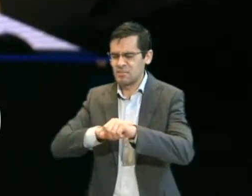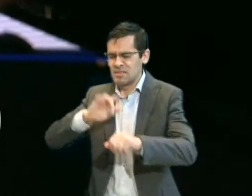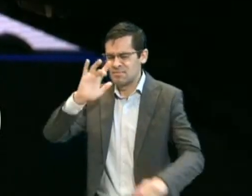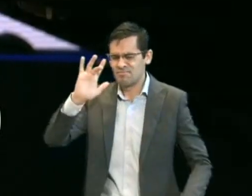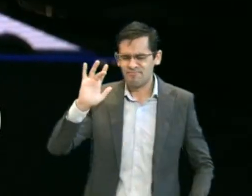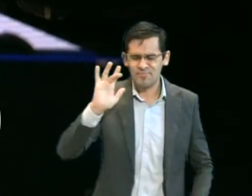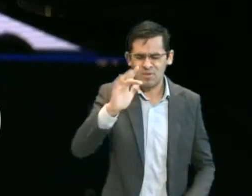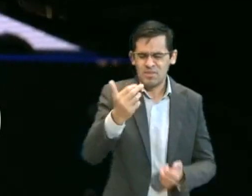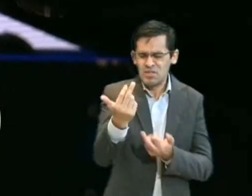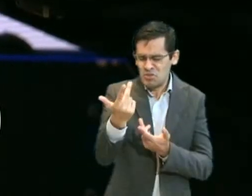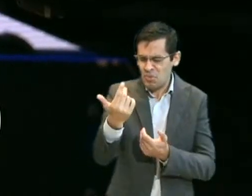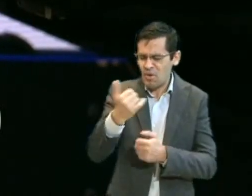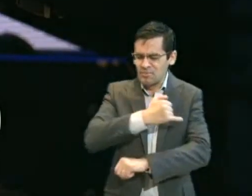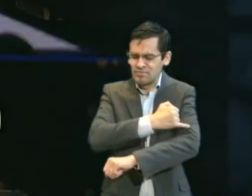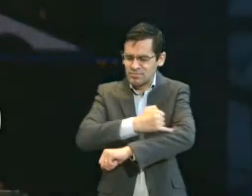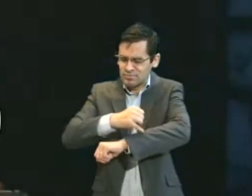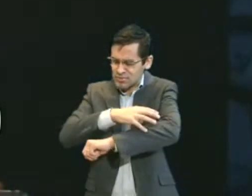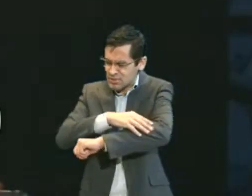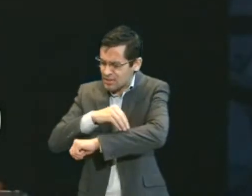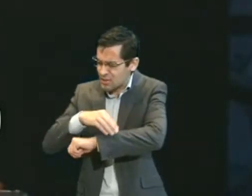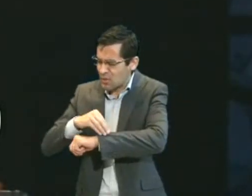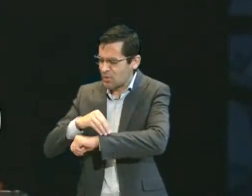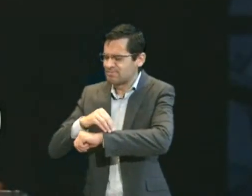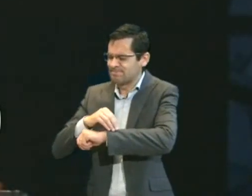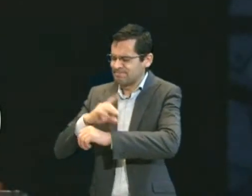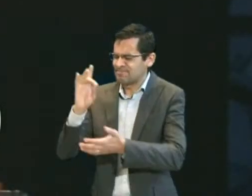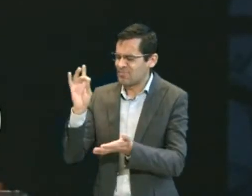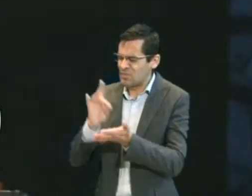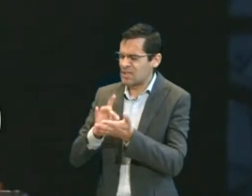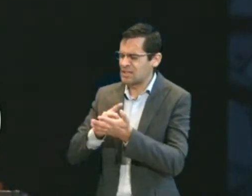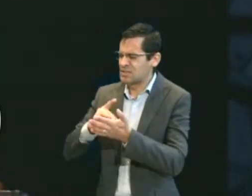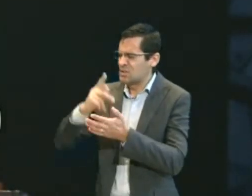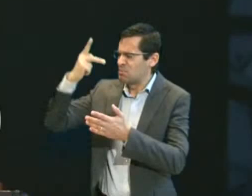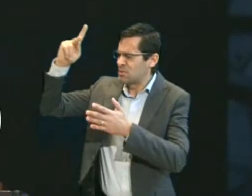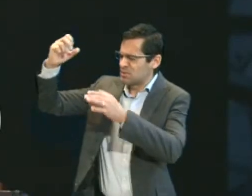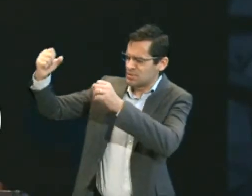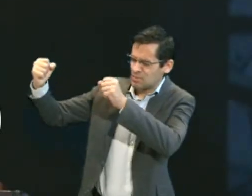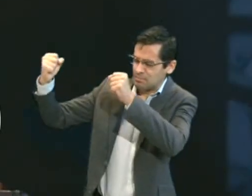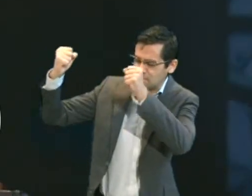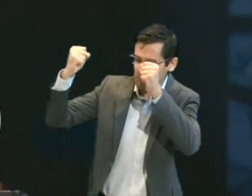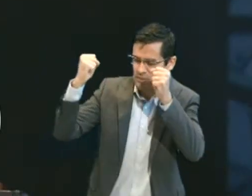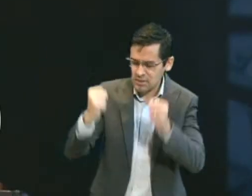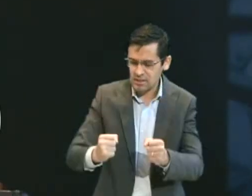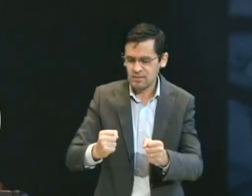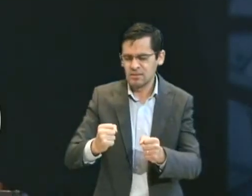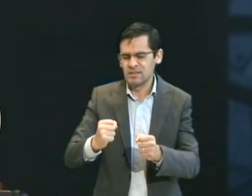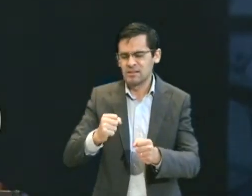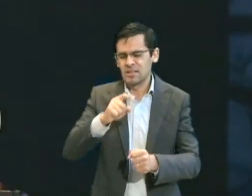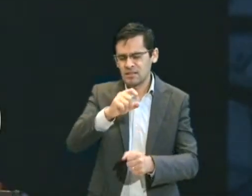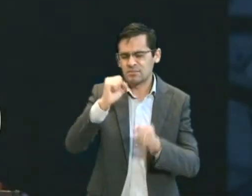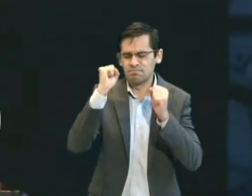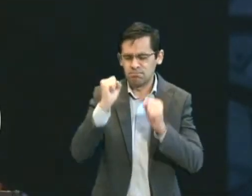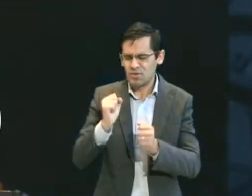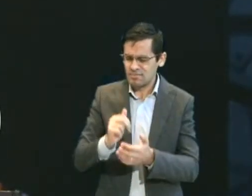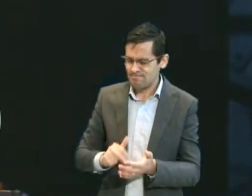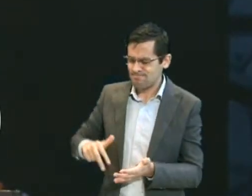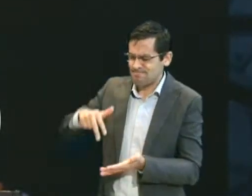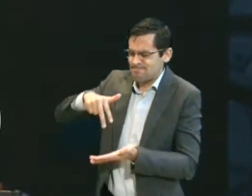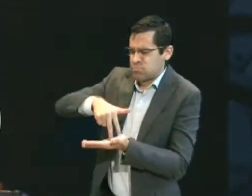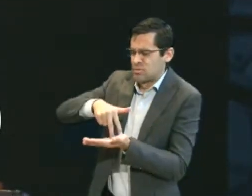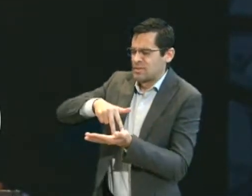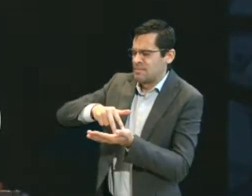Jacó foi naquele vale, tocadas pelo poder de Deus, e que elas possam se levantar em nome